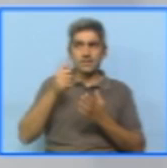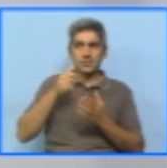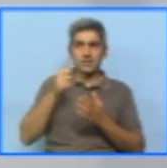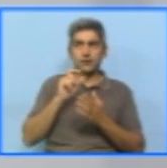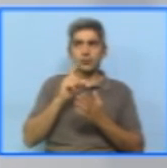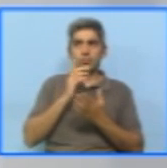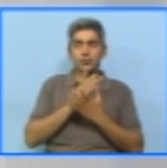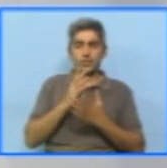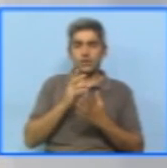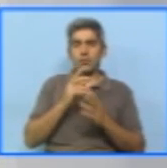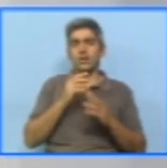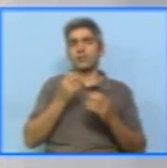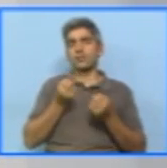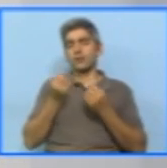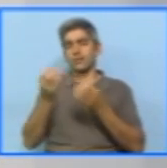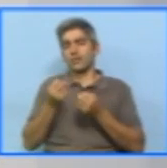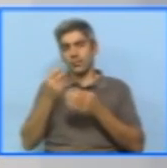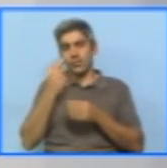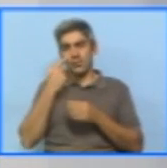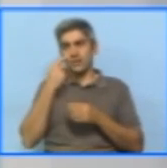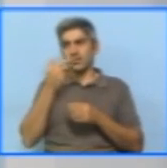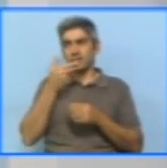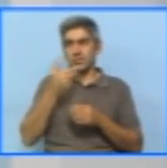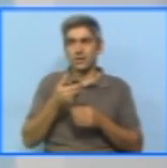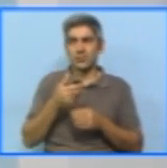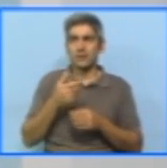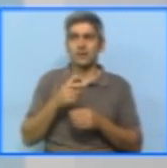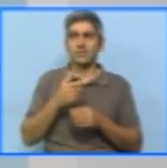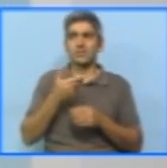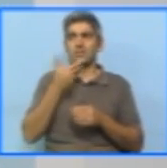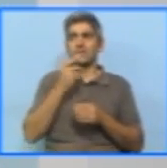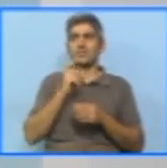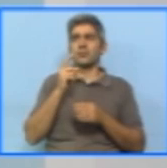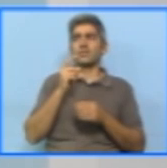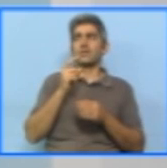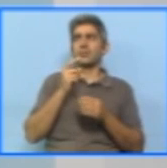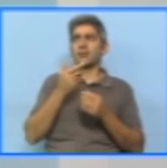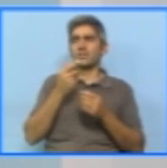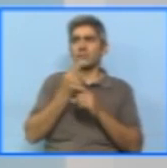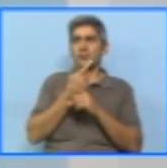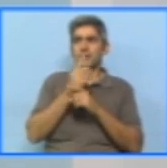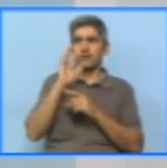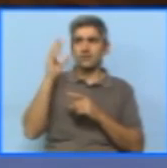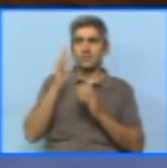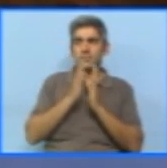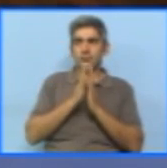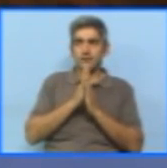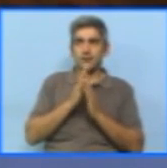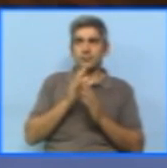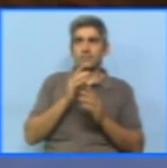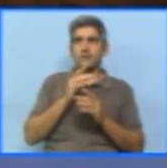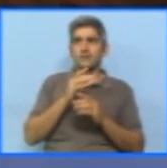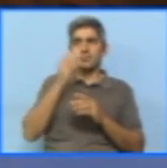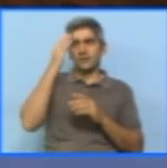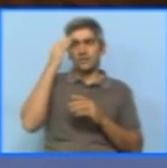apenas na transmissão de conhecimentos, porque a sabedoria não é acumulação de conhecimentos do ponto de vista bíblico, mas é essa capacidade de dizer